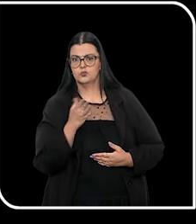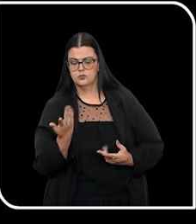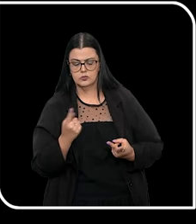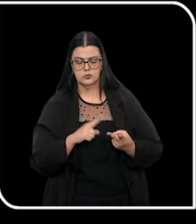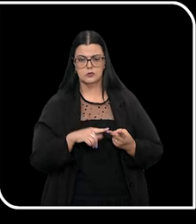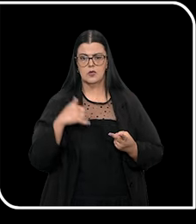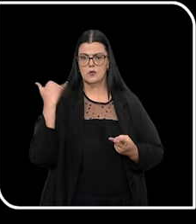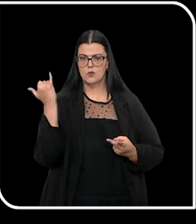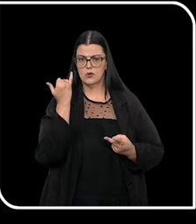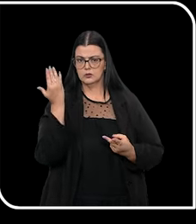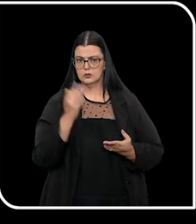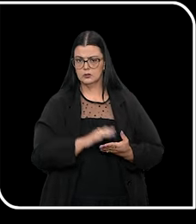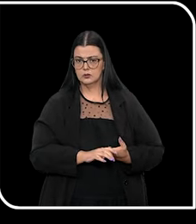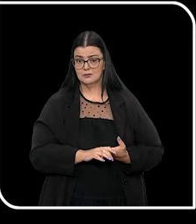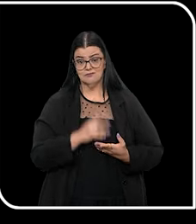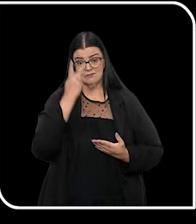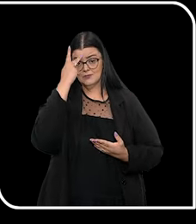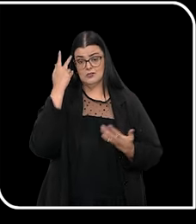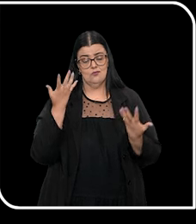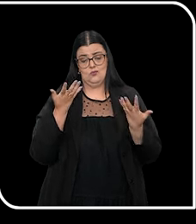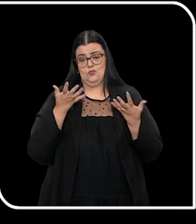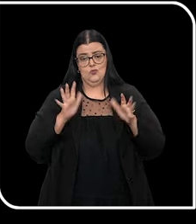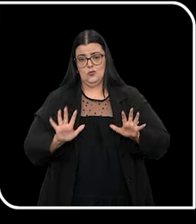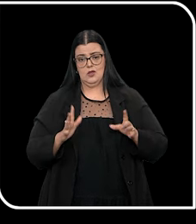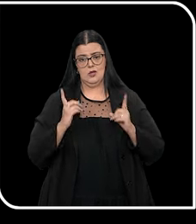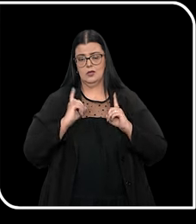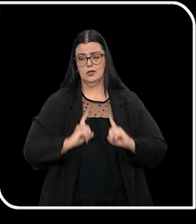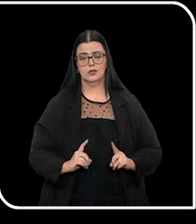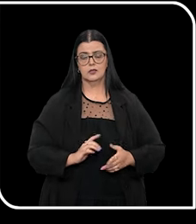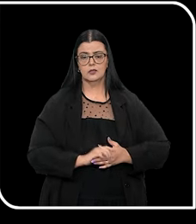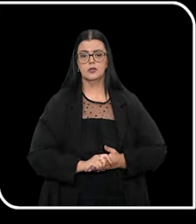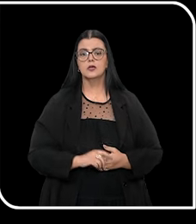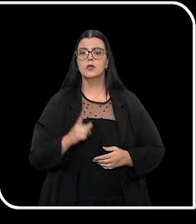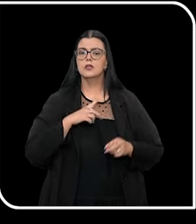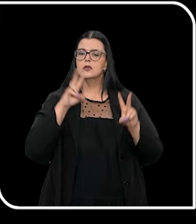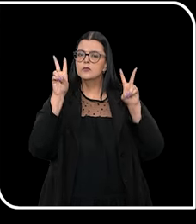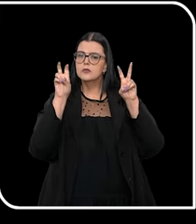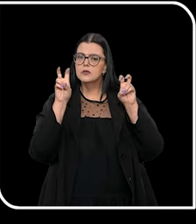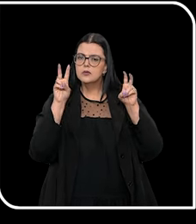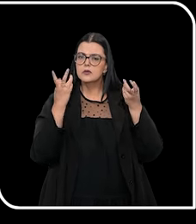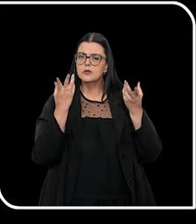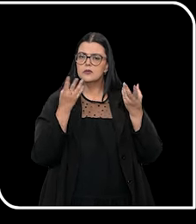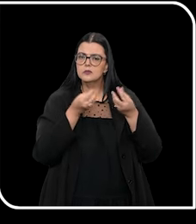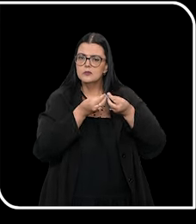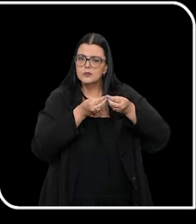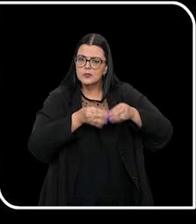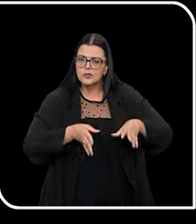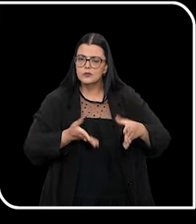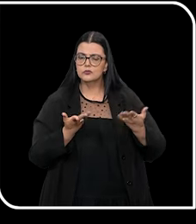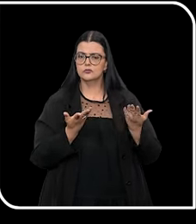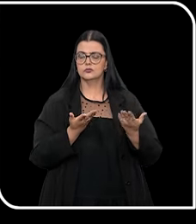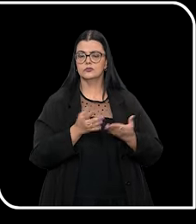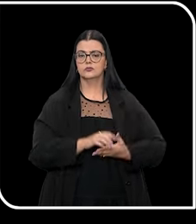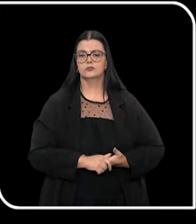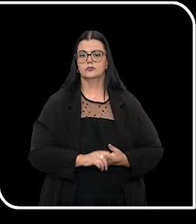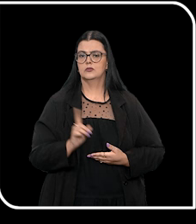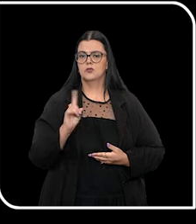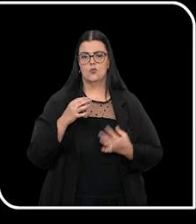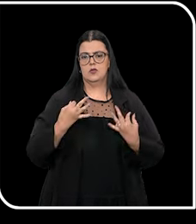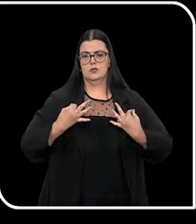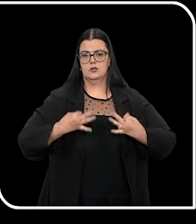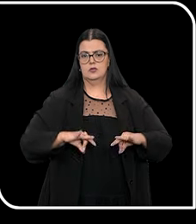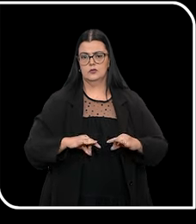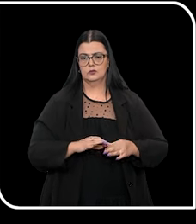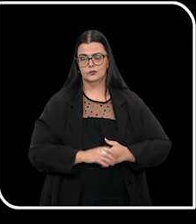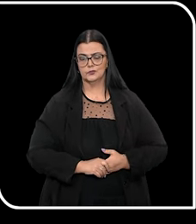é algo importante mas ninguém quer ter uma deficiência Então esse esse termo especial ele fica pejorativo ele não fica